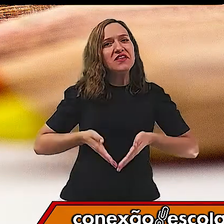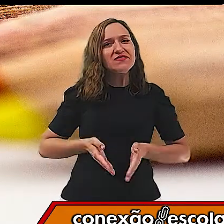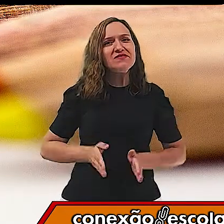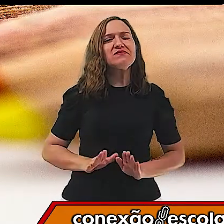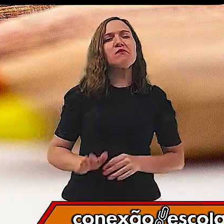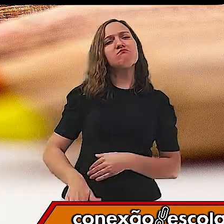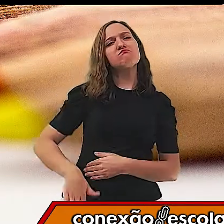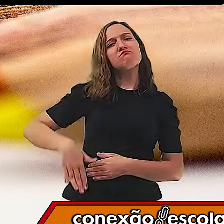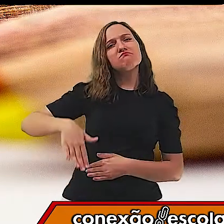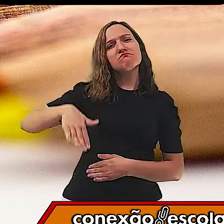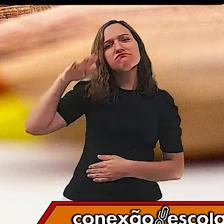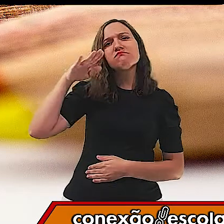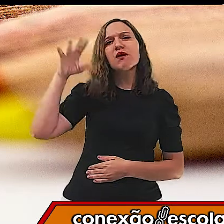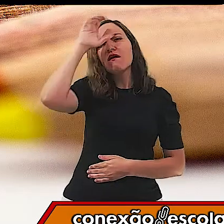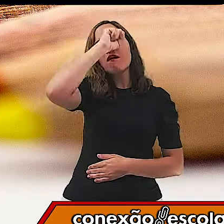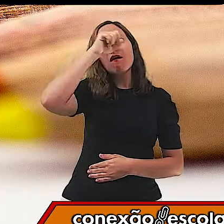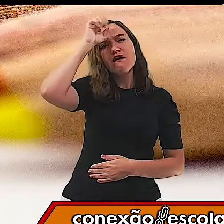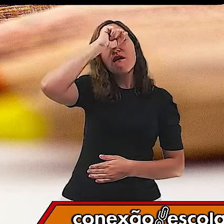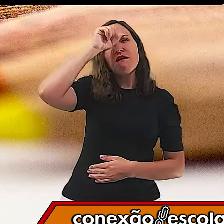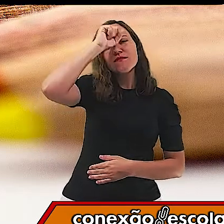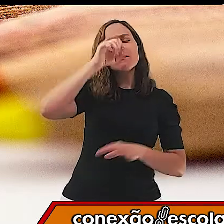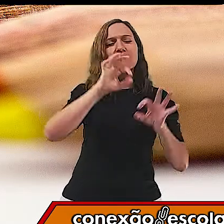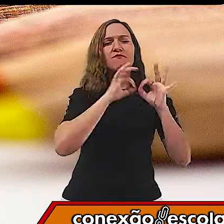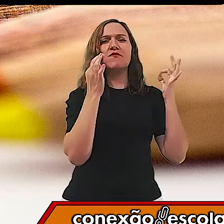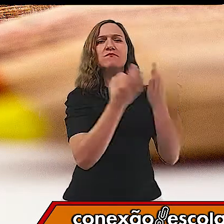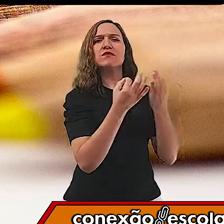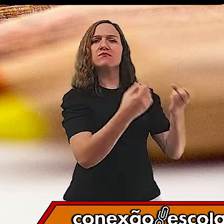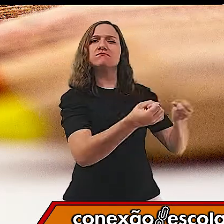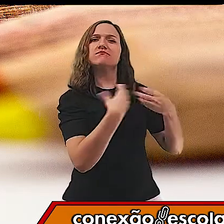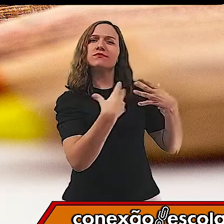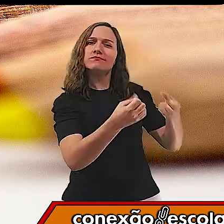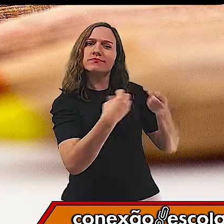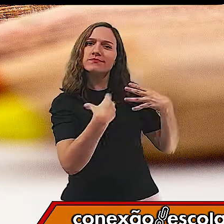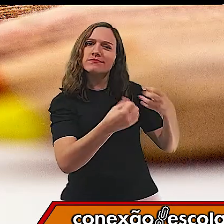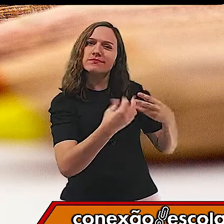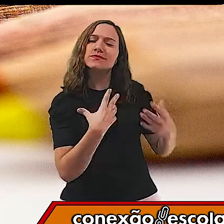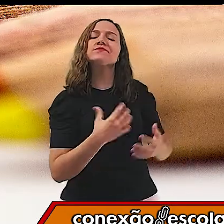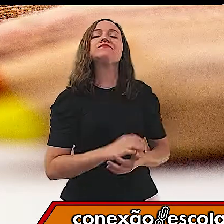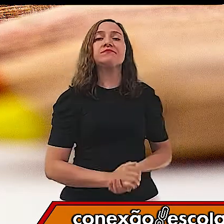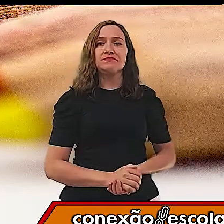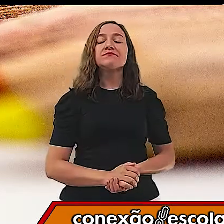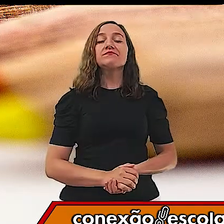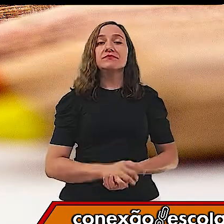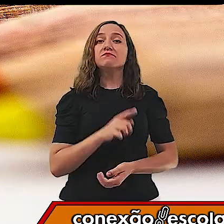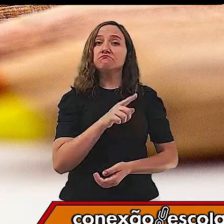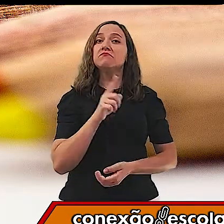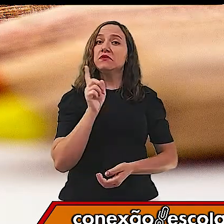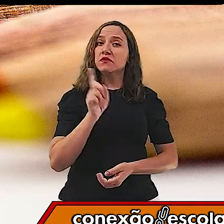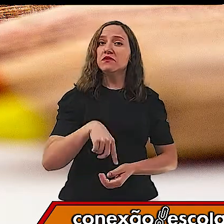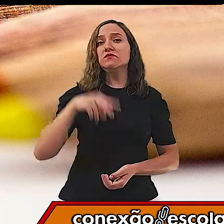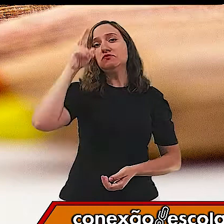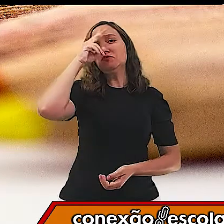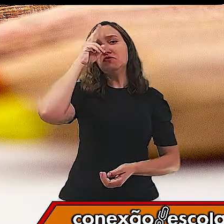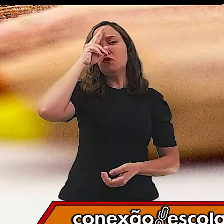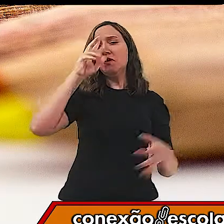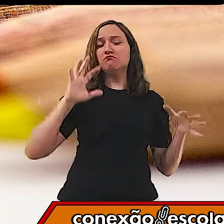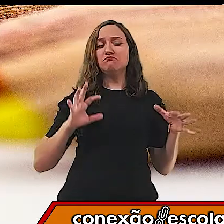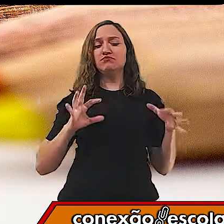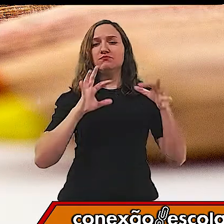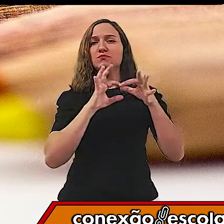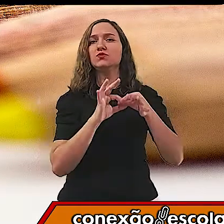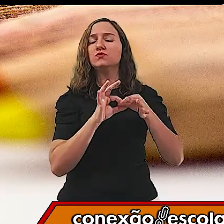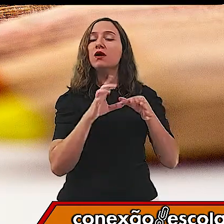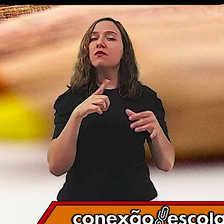o que você vai aprender através da sua família. E isso são histórias, são vínculos. Vocês têm